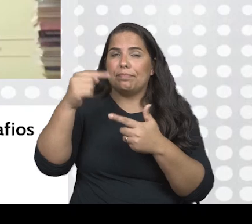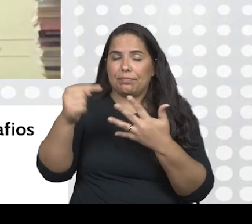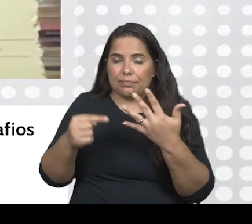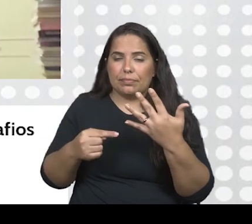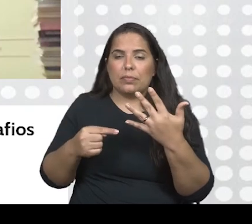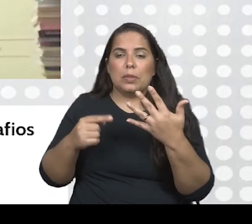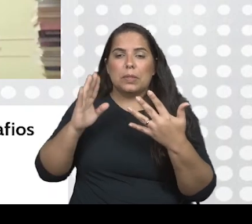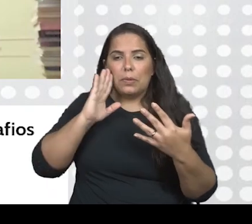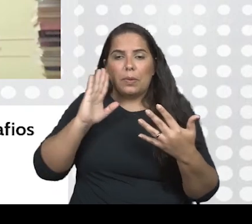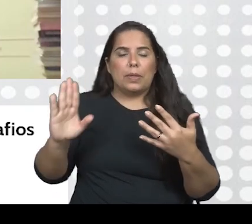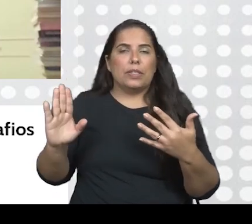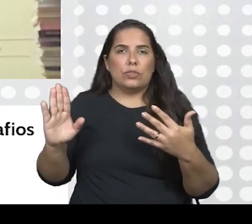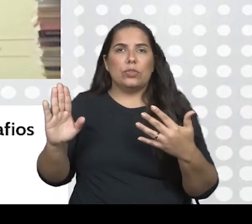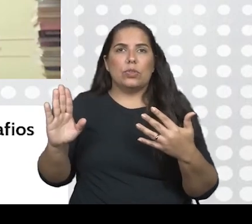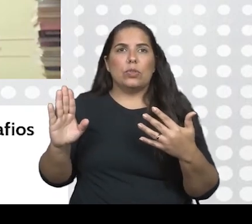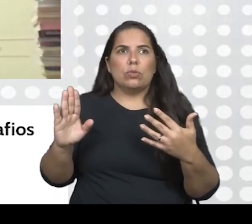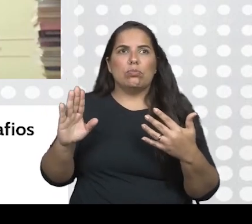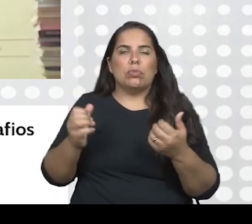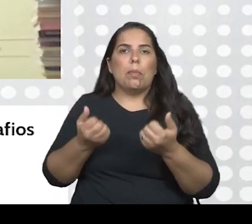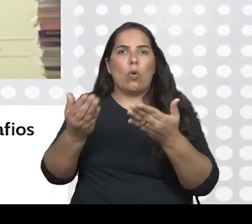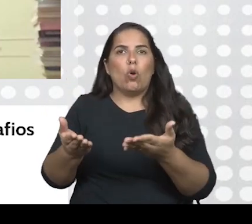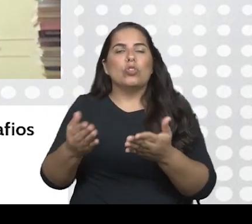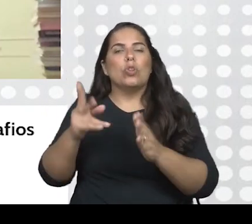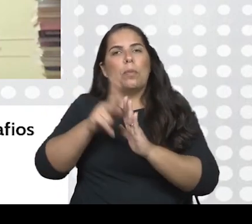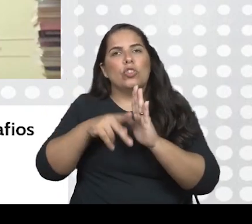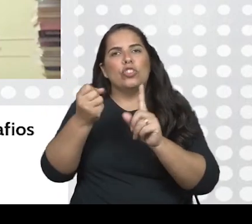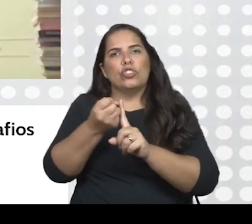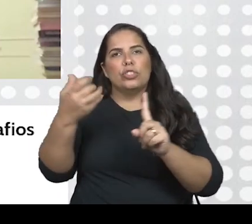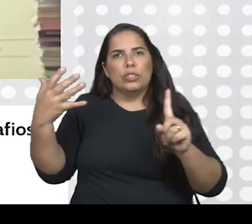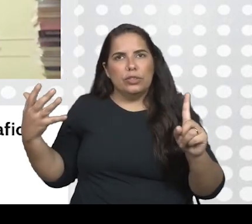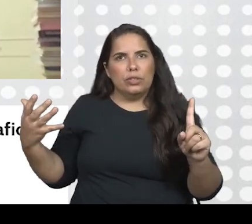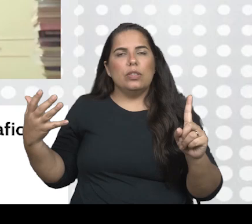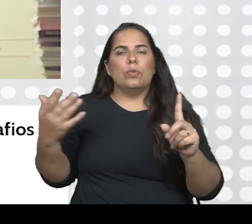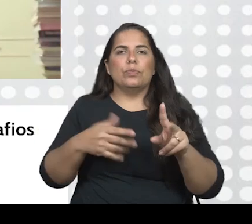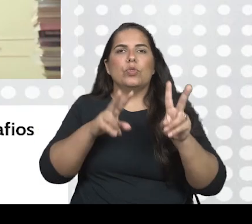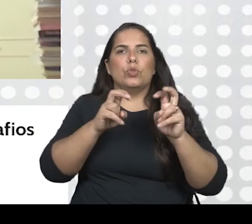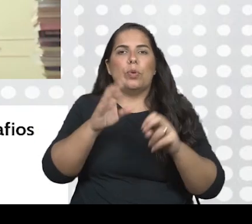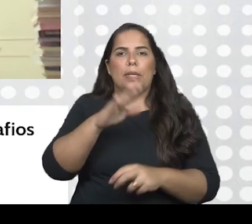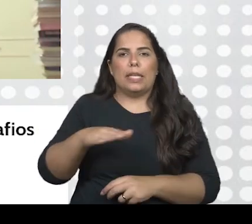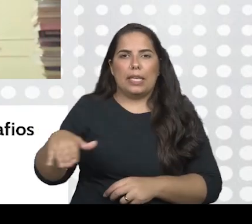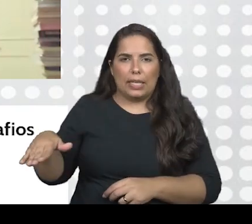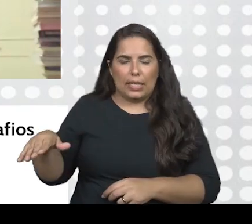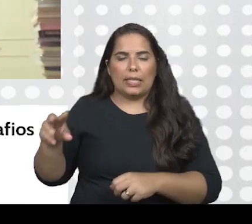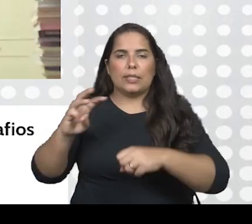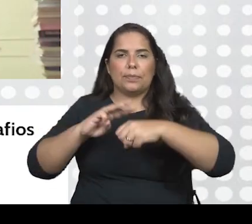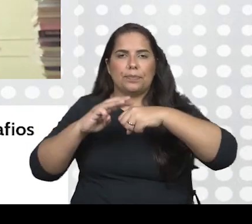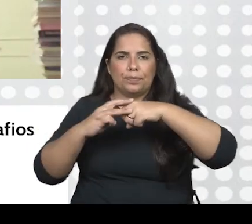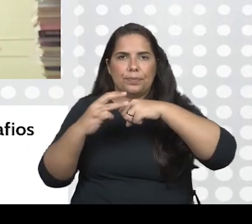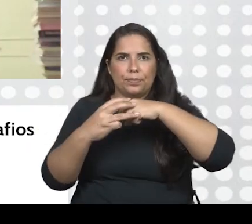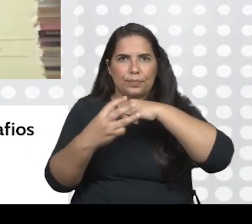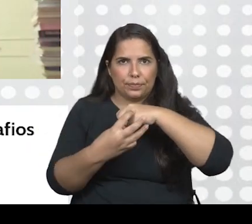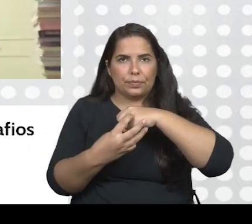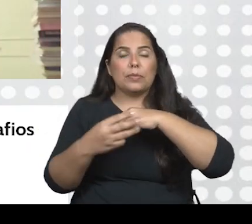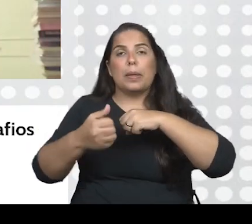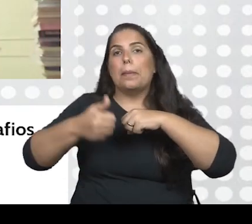demandas, principalmente postas no projeto de extensão sobre crianças com síndrome congênita de Zika vírus.